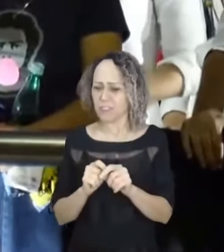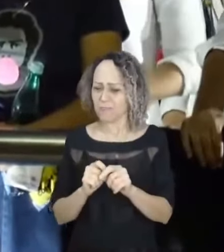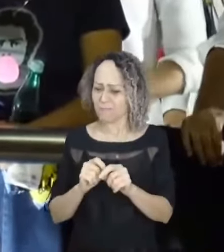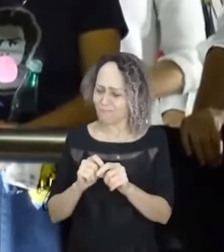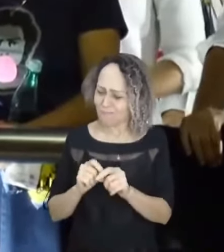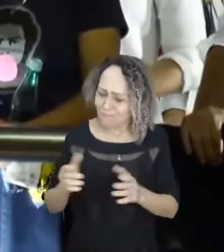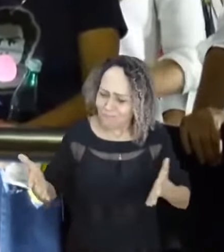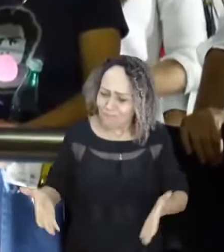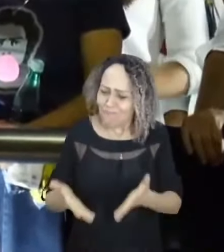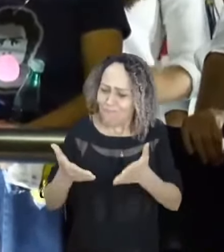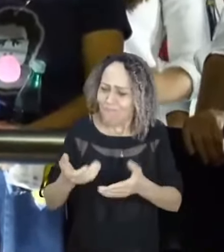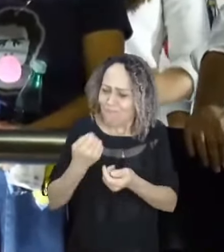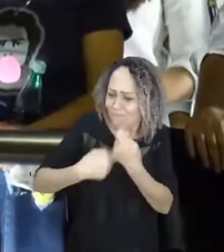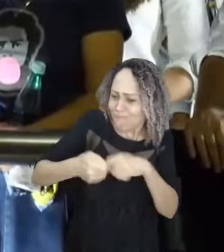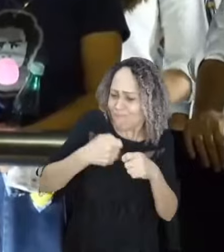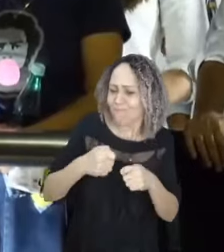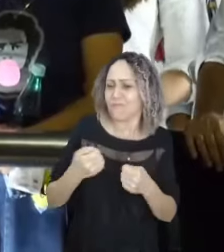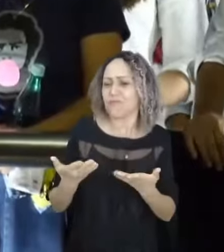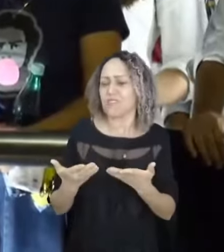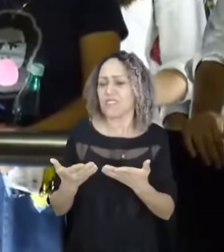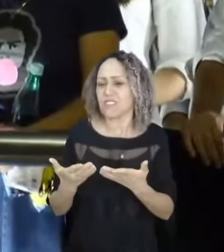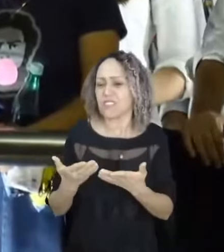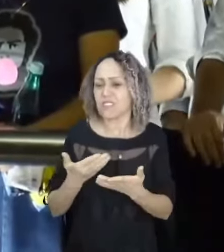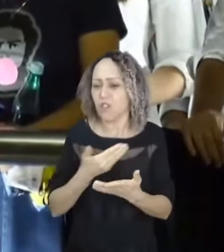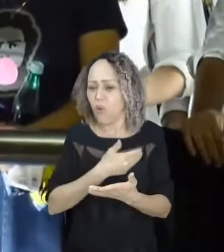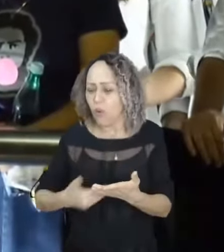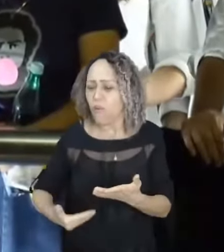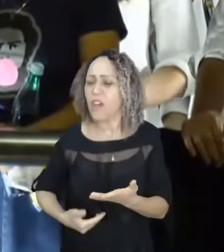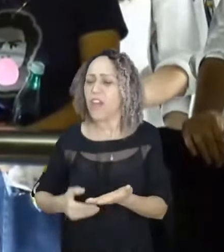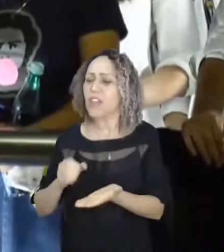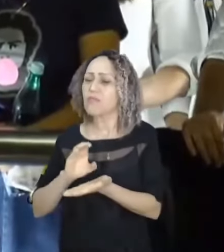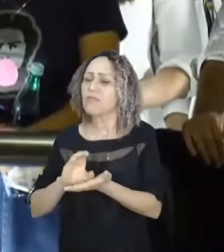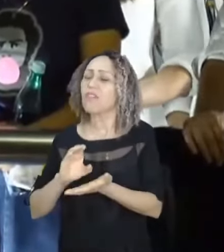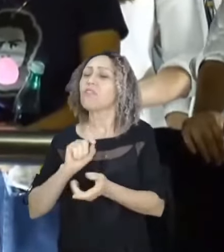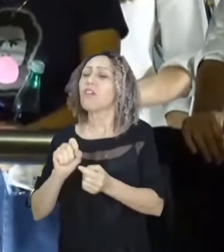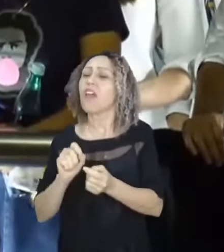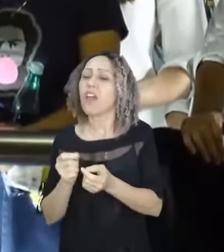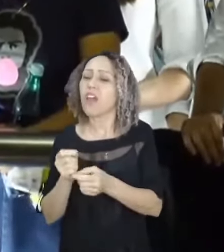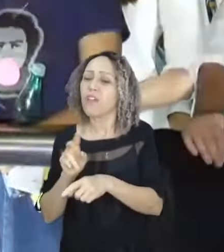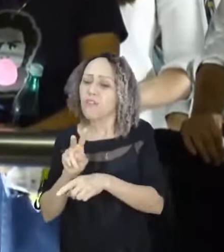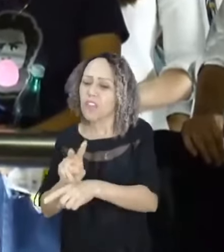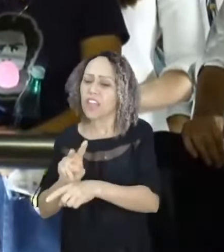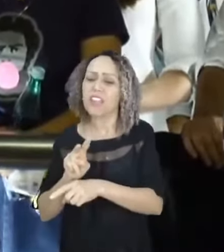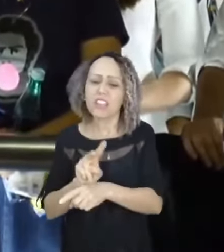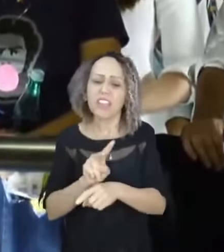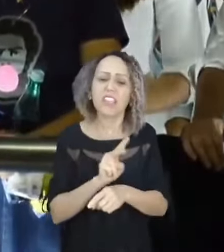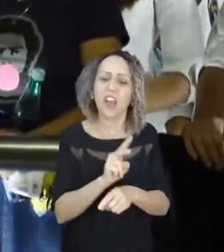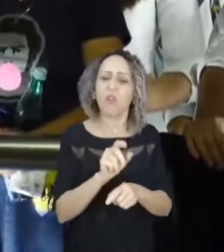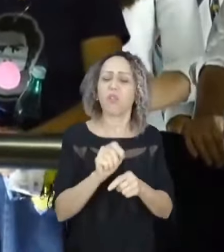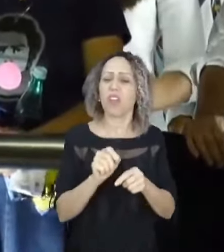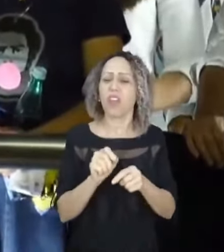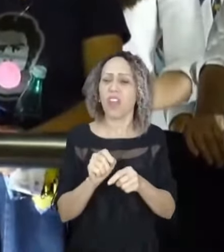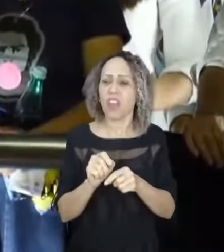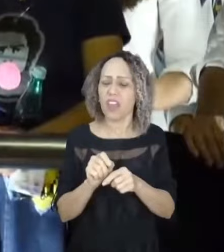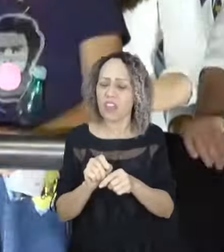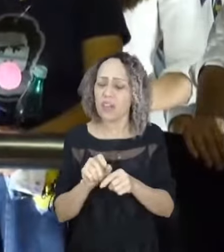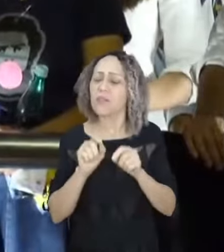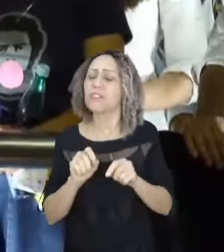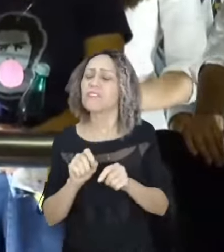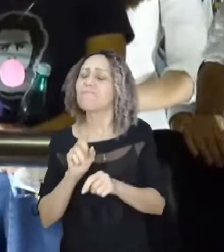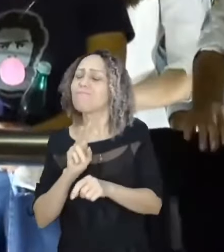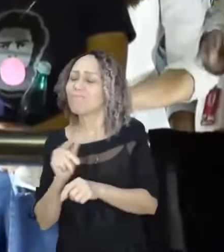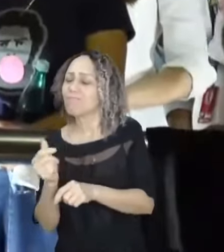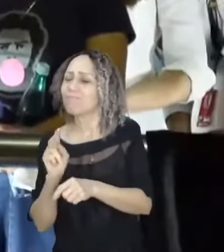O Estado vai financiar com crédito micro, pequeno e médio empreendedorismo. Quem